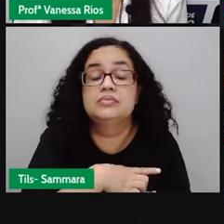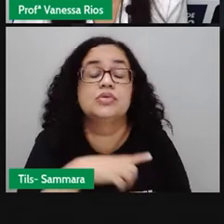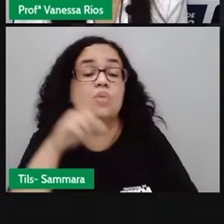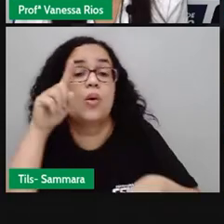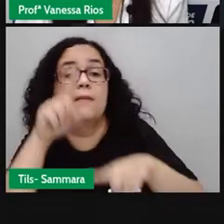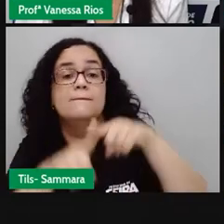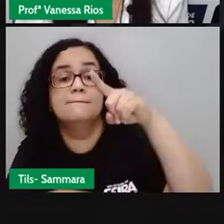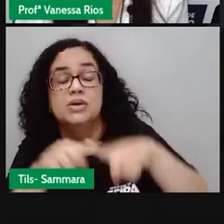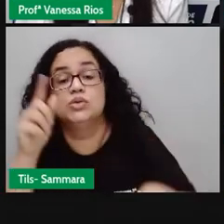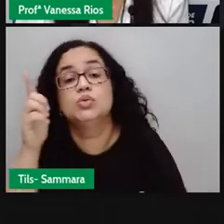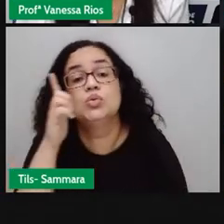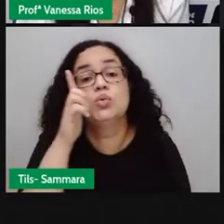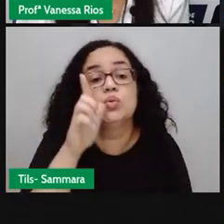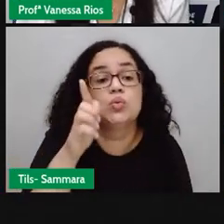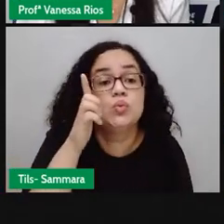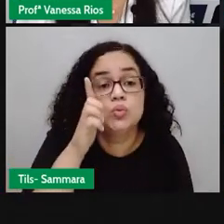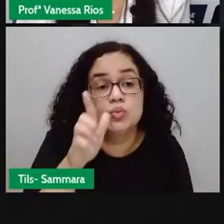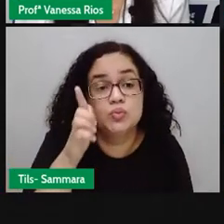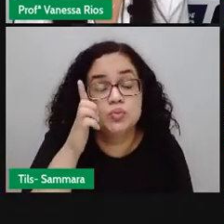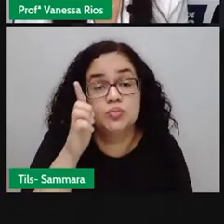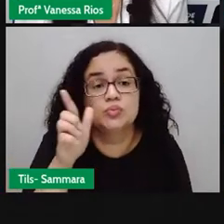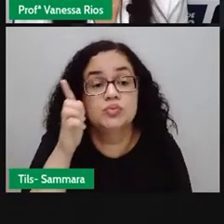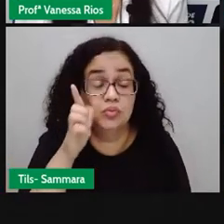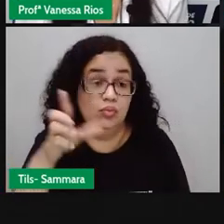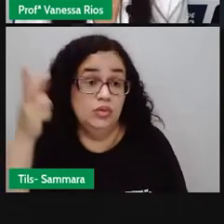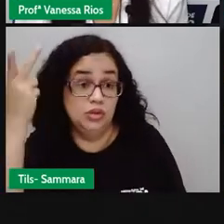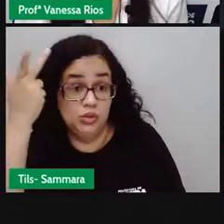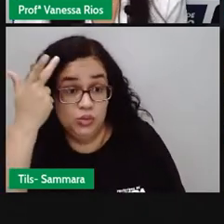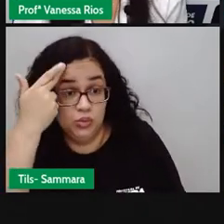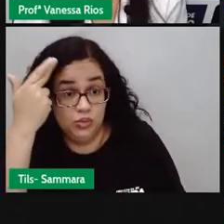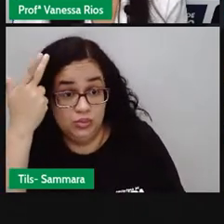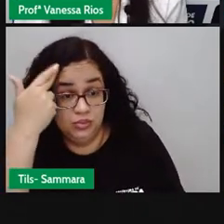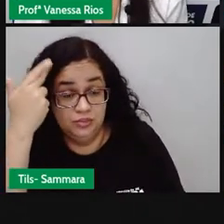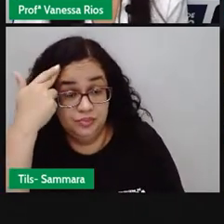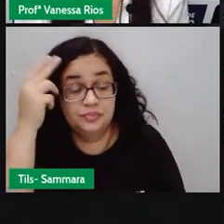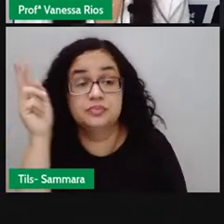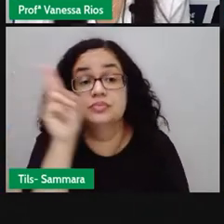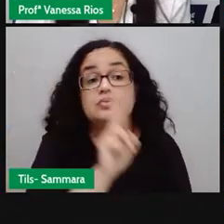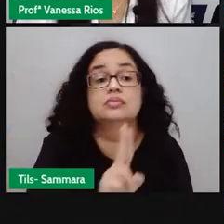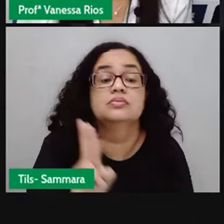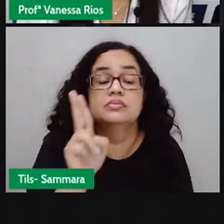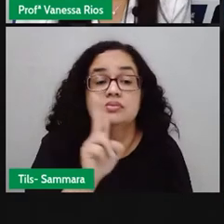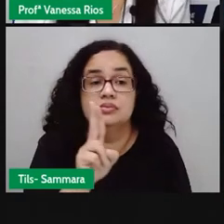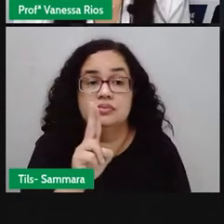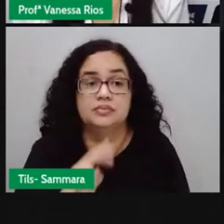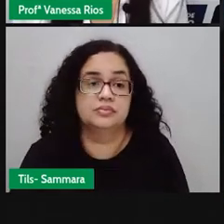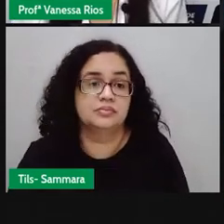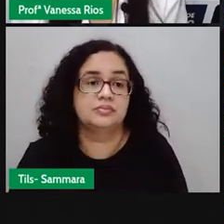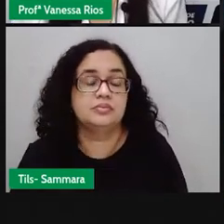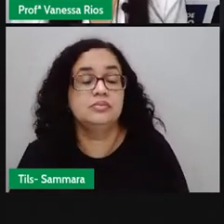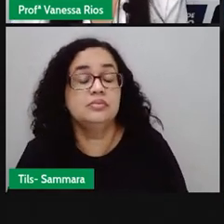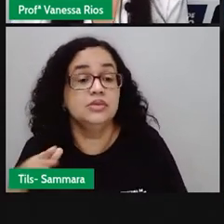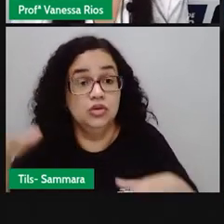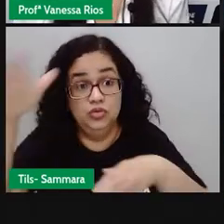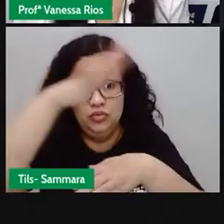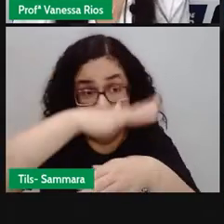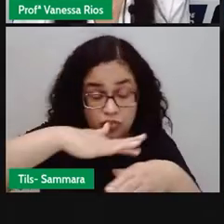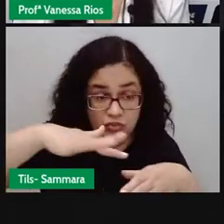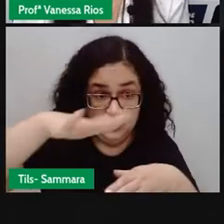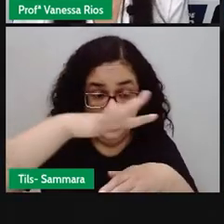o objeto consegue transportar. E normalmente essa noção é usada para líquidos. Então,